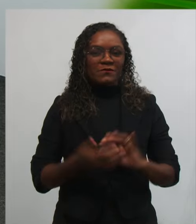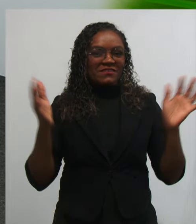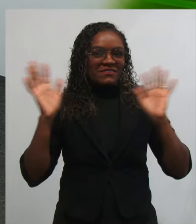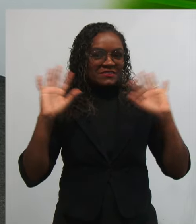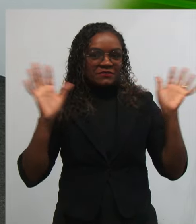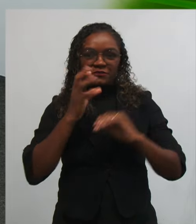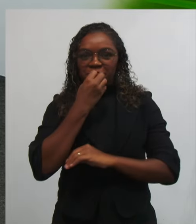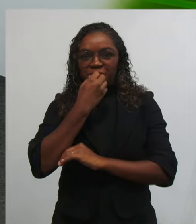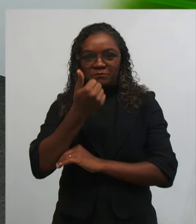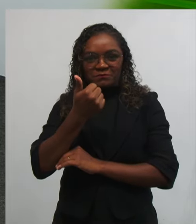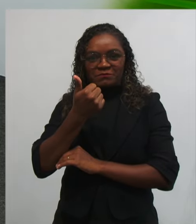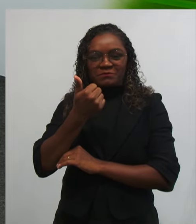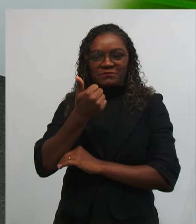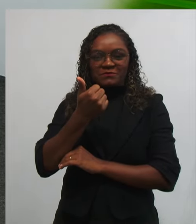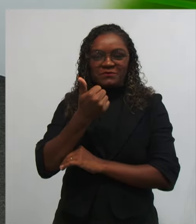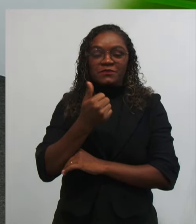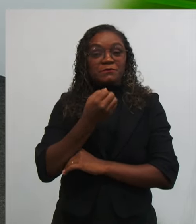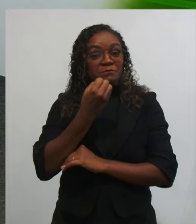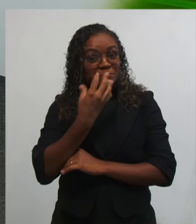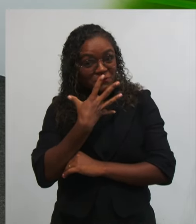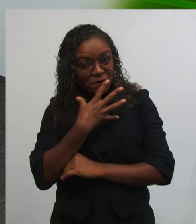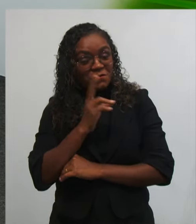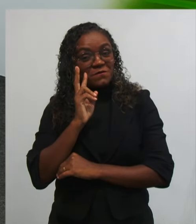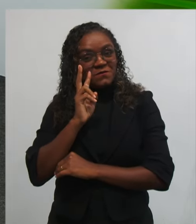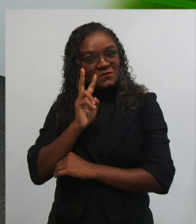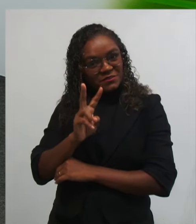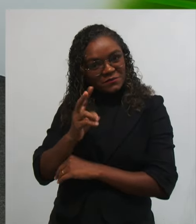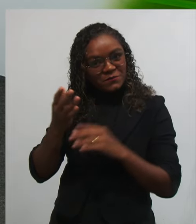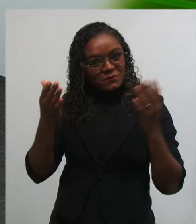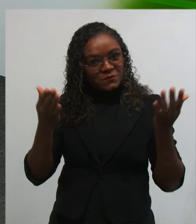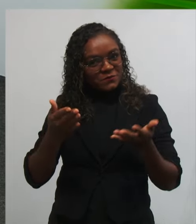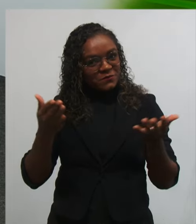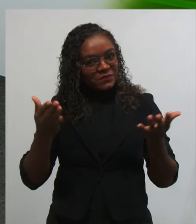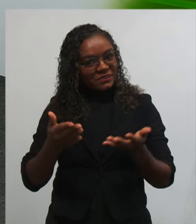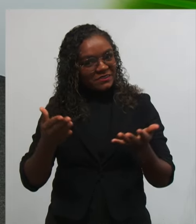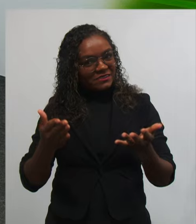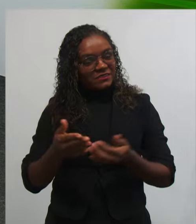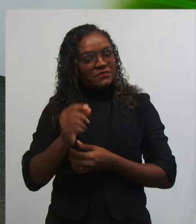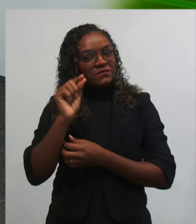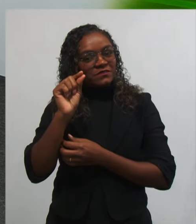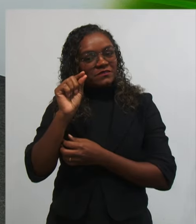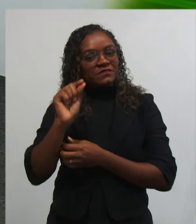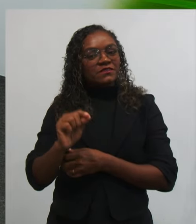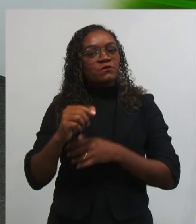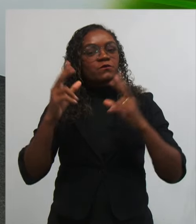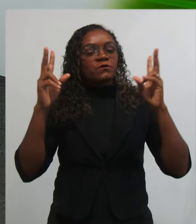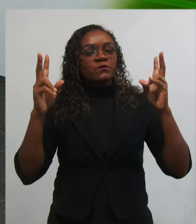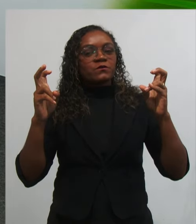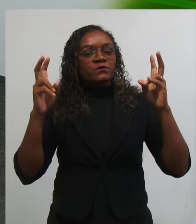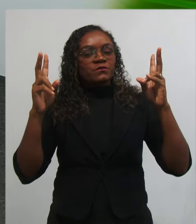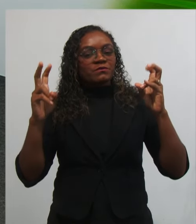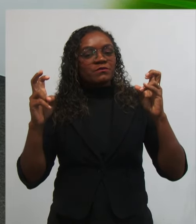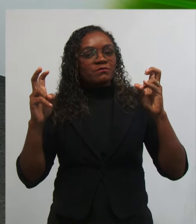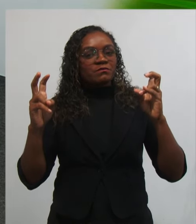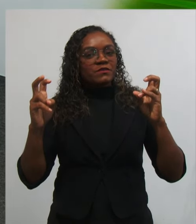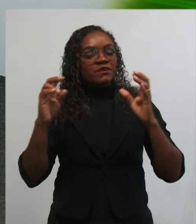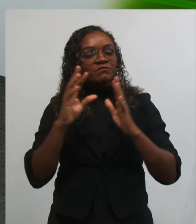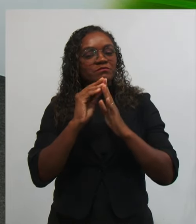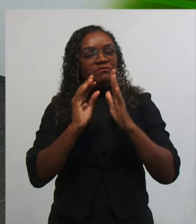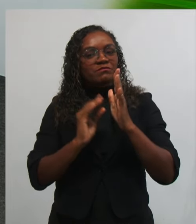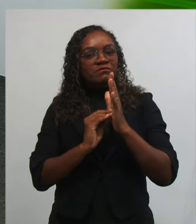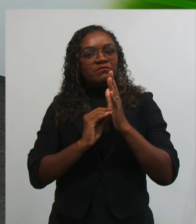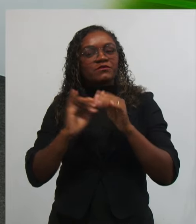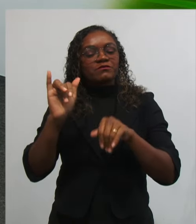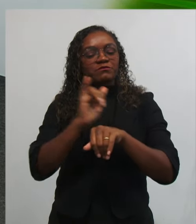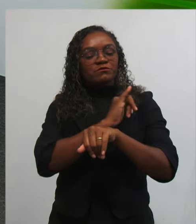Olá tudo bem Que bom que você está aqui hoje nós vamos conversar sobre instrumentos de